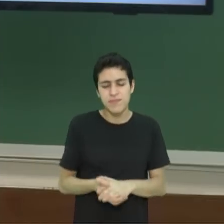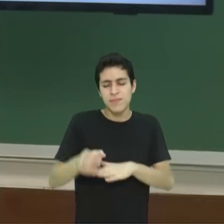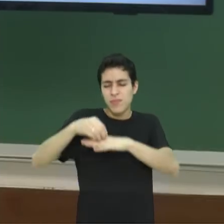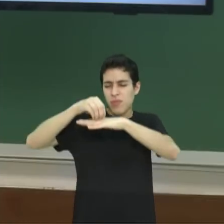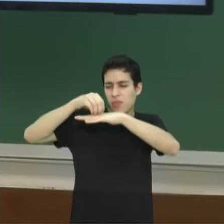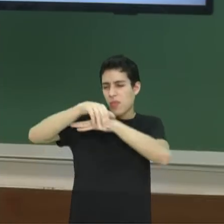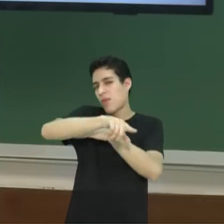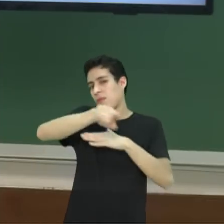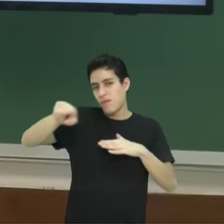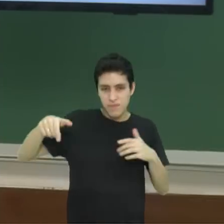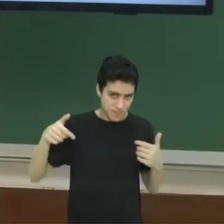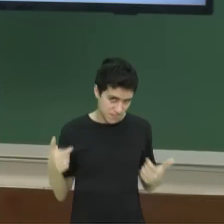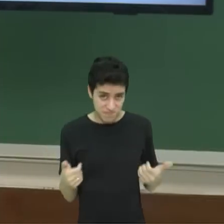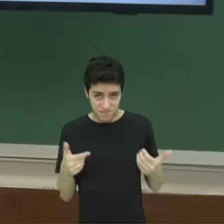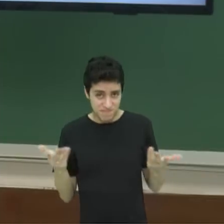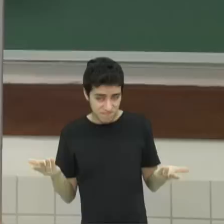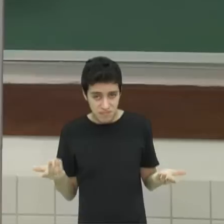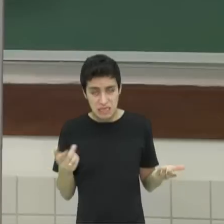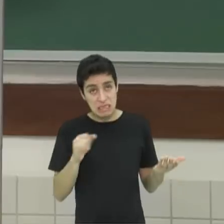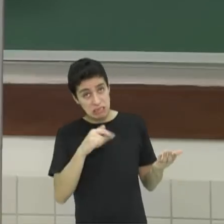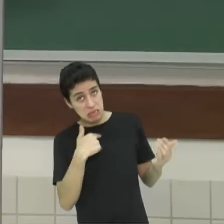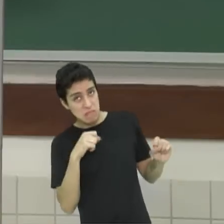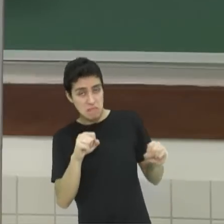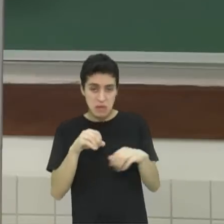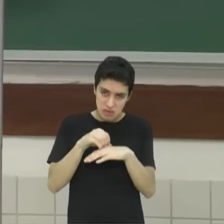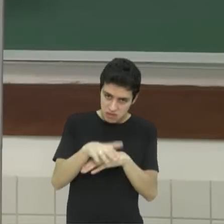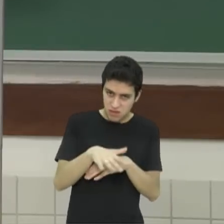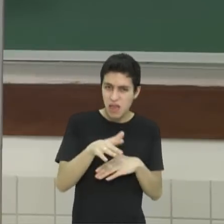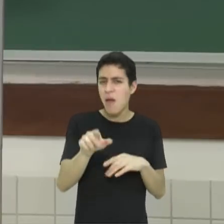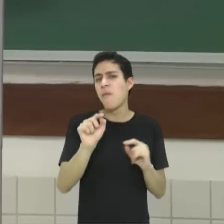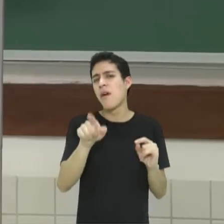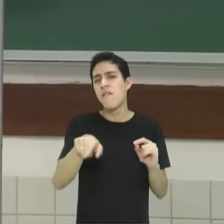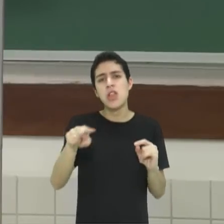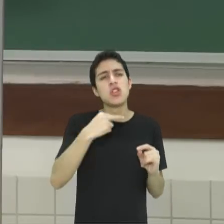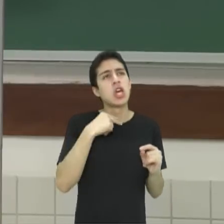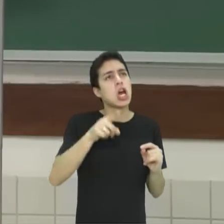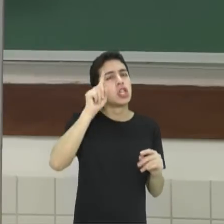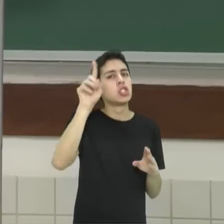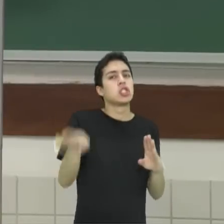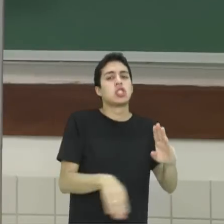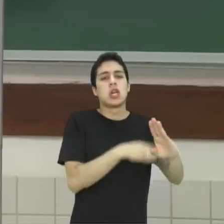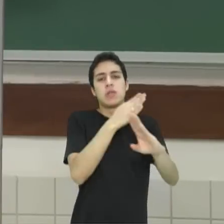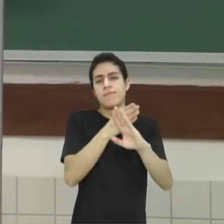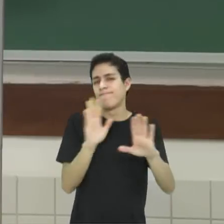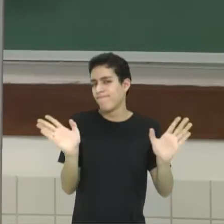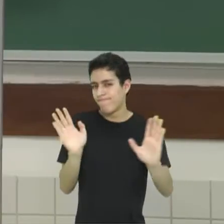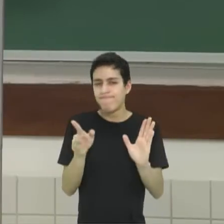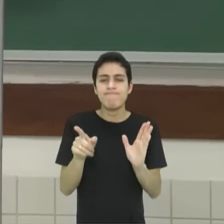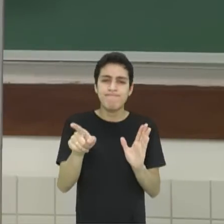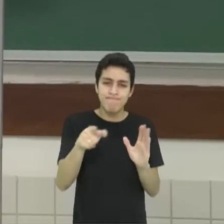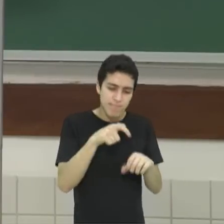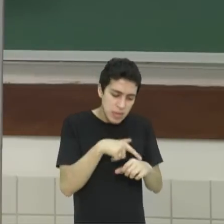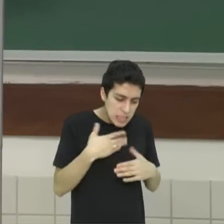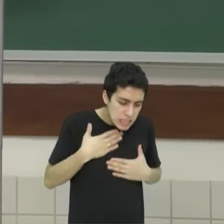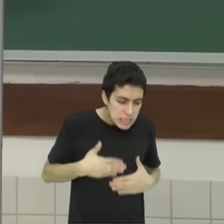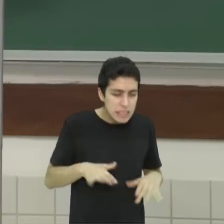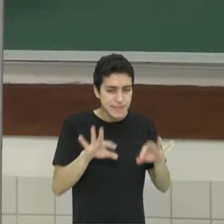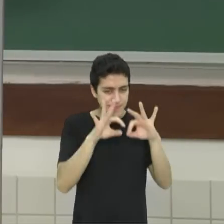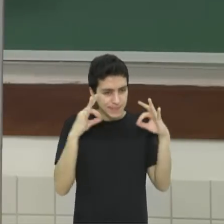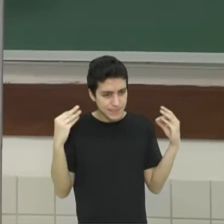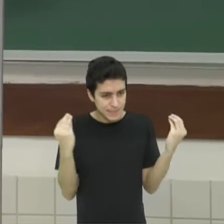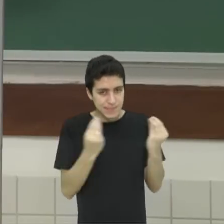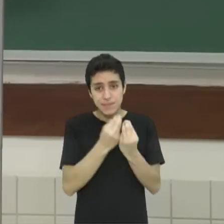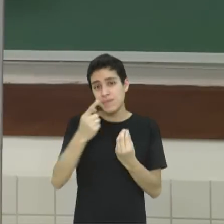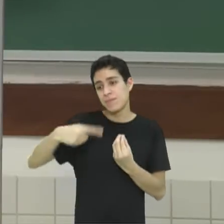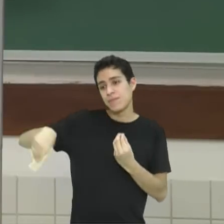que eu dou, se é que eu posso dar alguma dica para você, é não ocupe o seu dia todo. Deixe um momento para você descansar, para você estar com a sua família, para